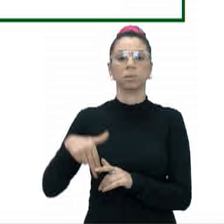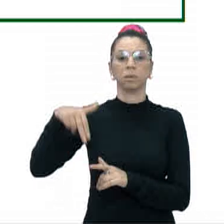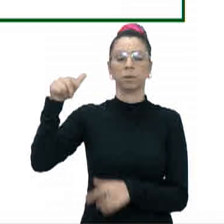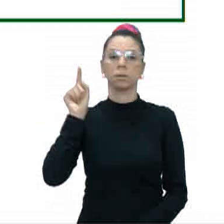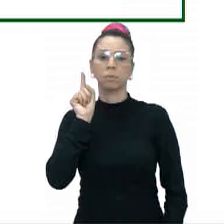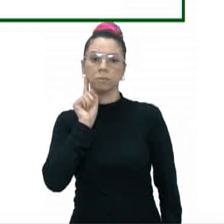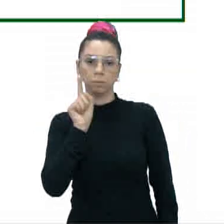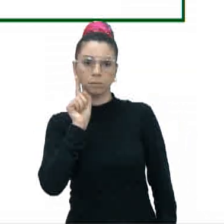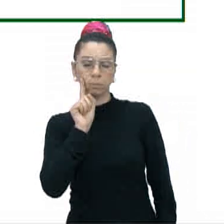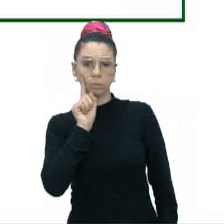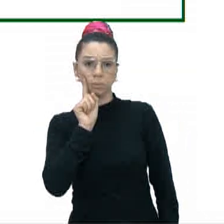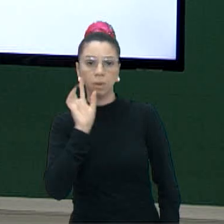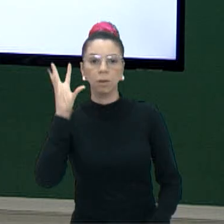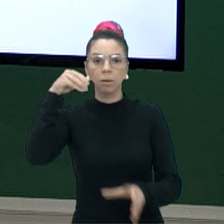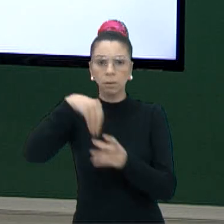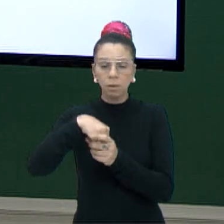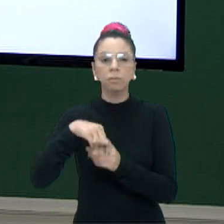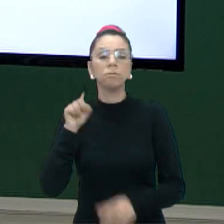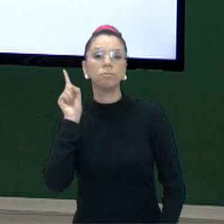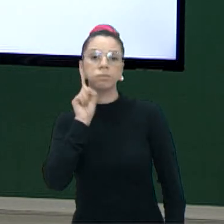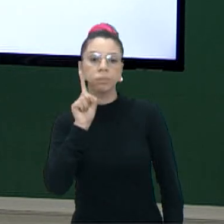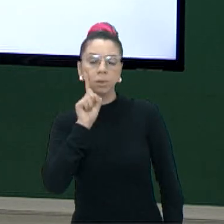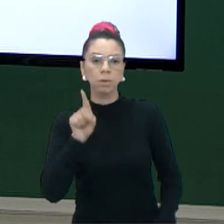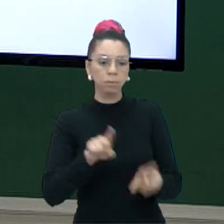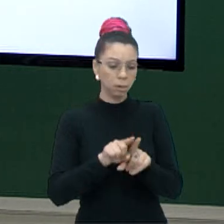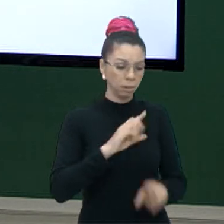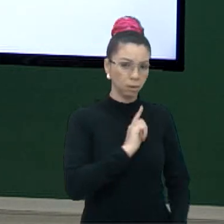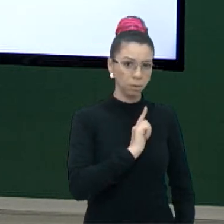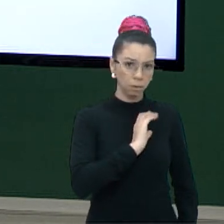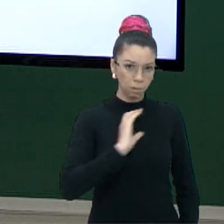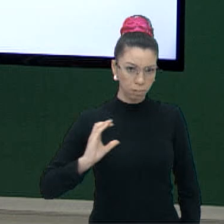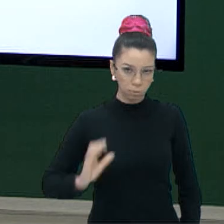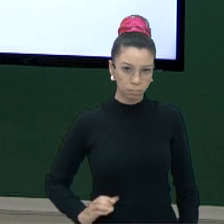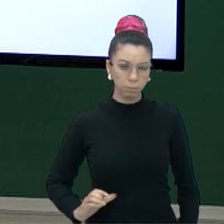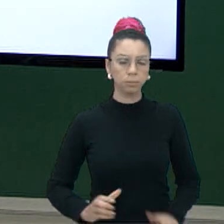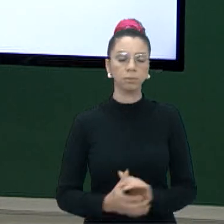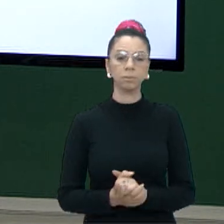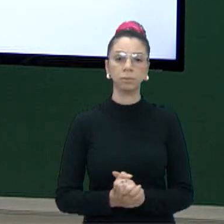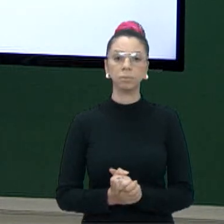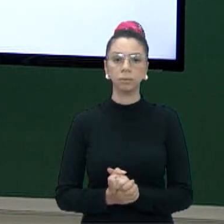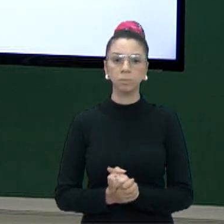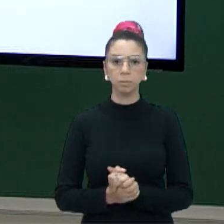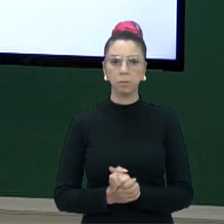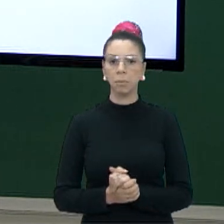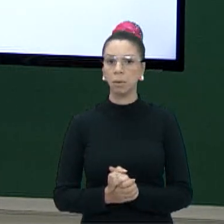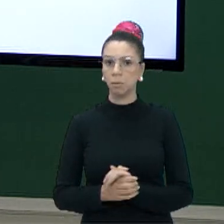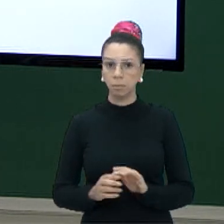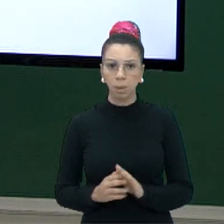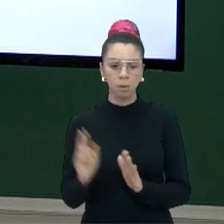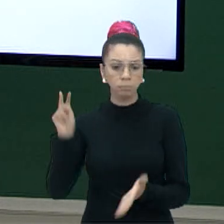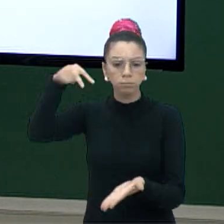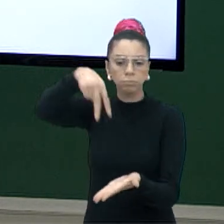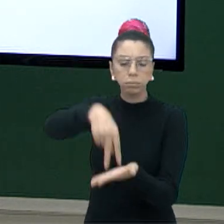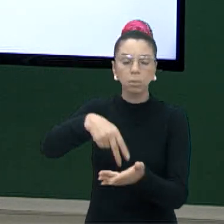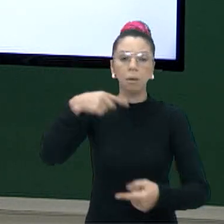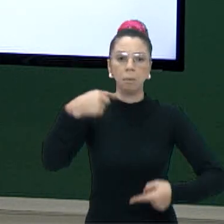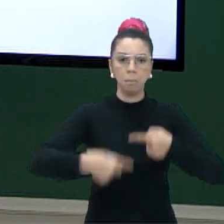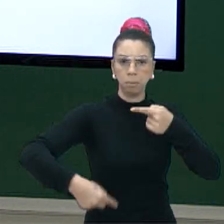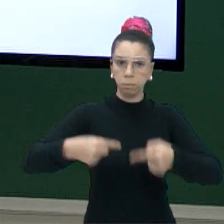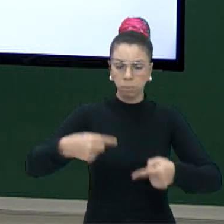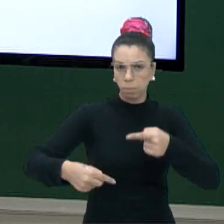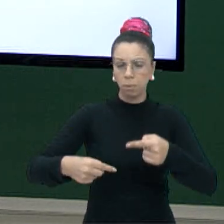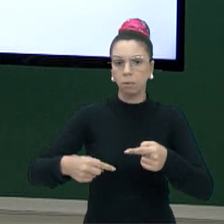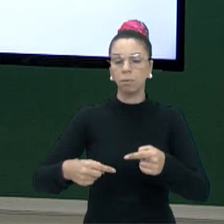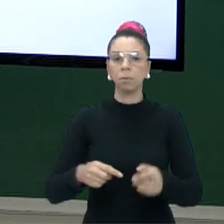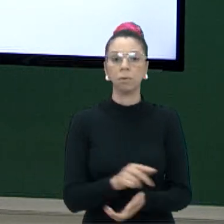envolvendo Estados Unidos da América e Canadá. Ativista político muito atuante nos Estados Unidos,